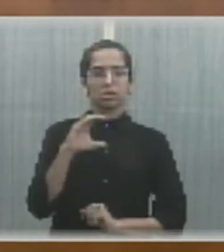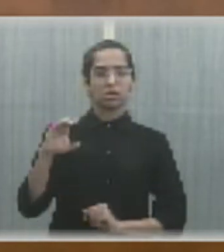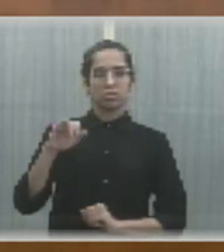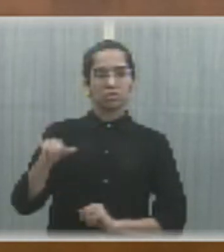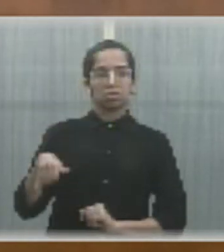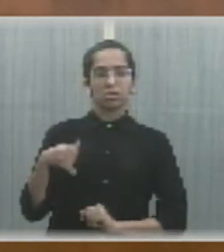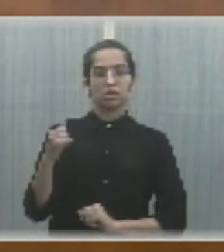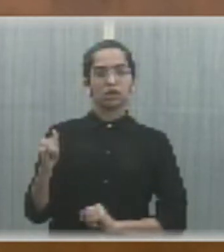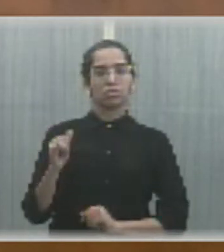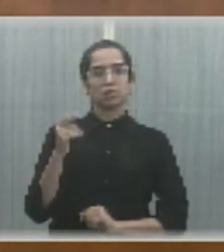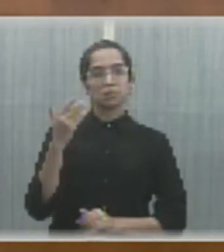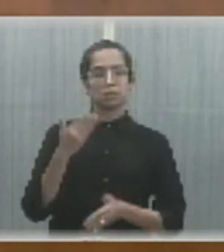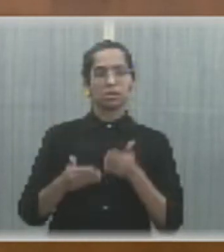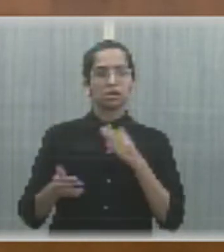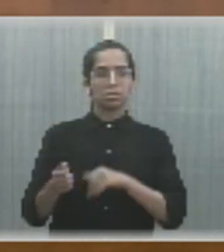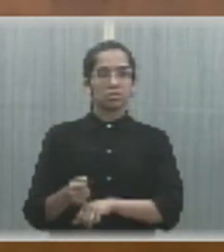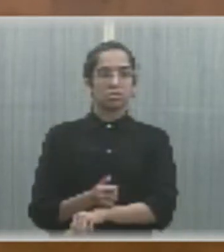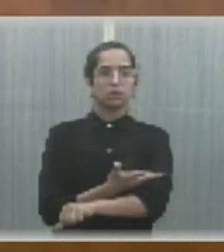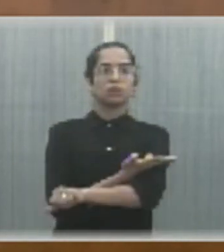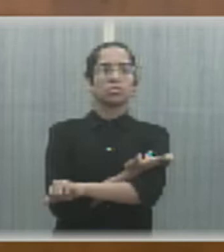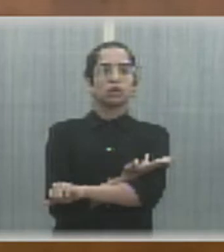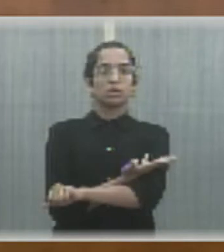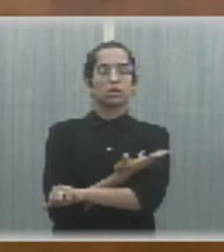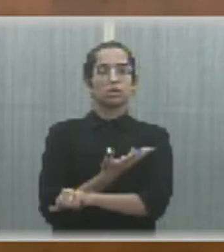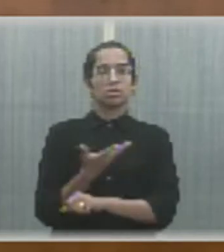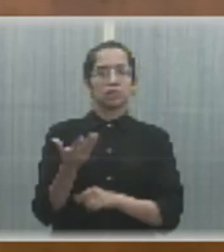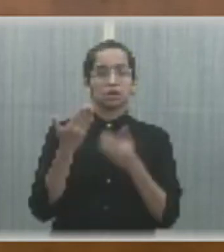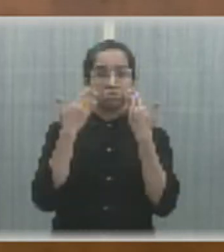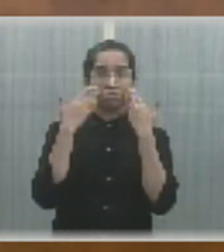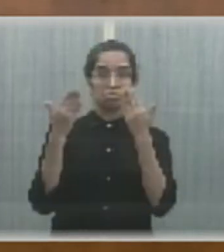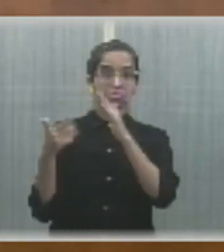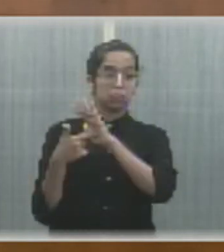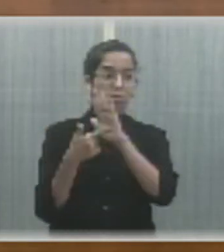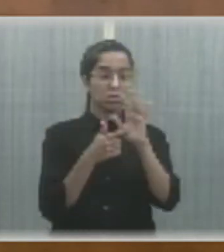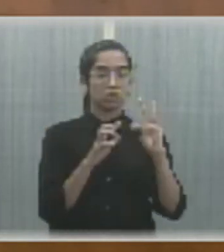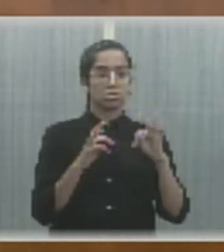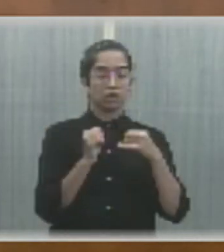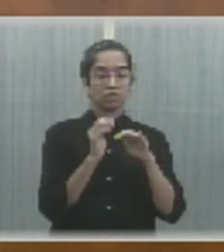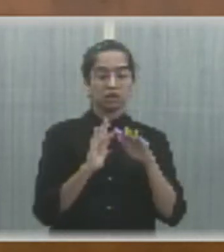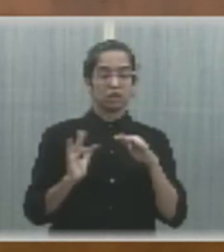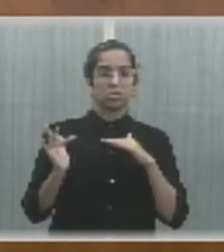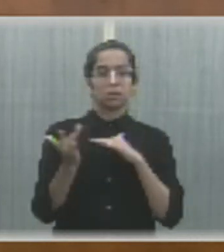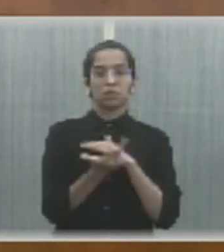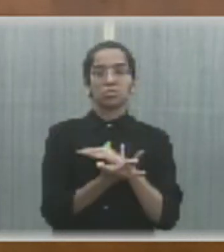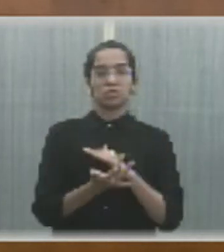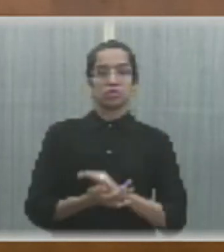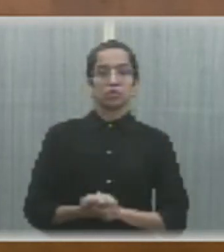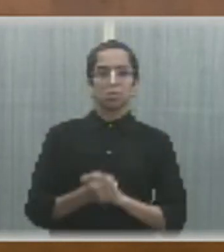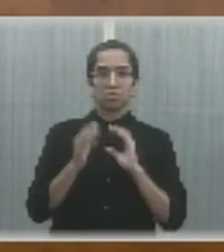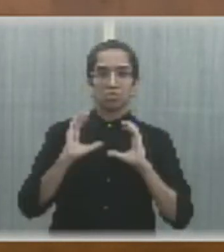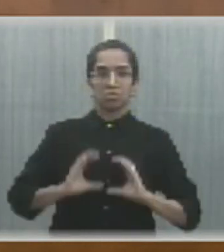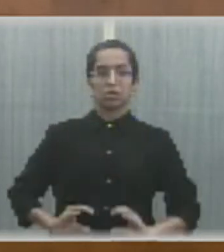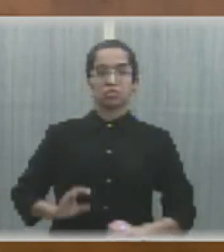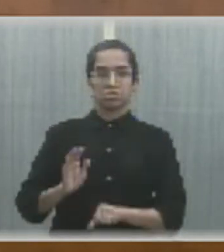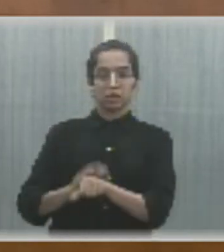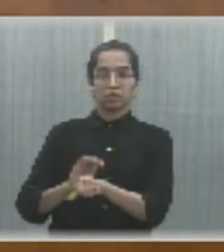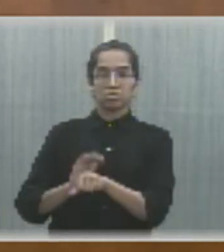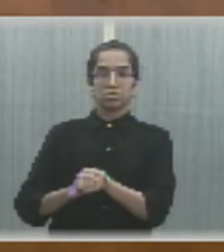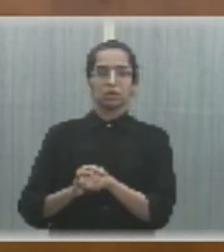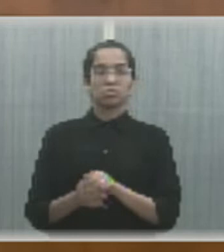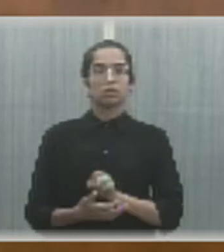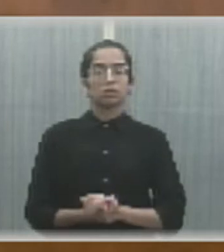o controle emocional, perdeu a razão, inclusive está aí nos meios das mídias sociais, aí o comportamento dela.